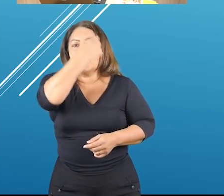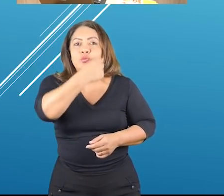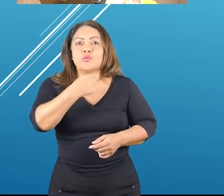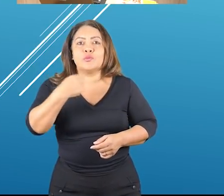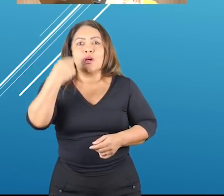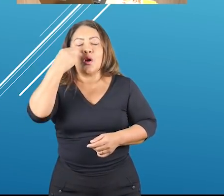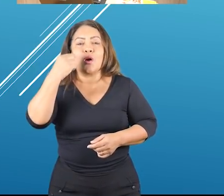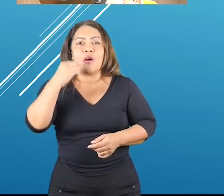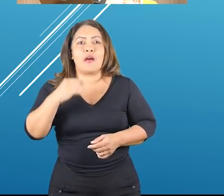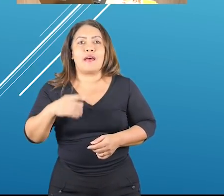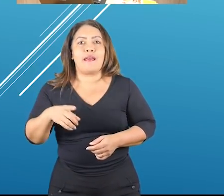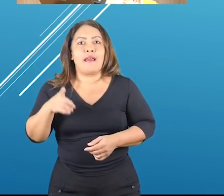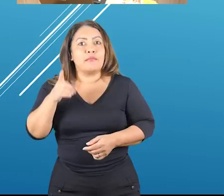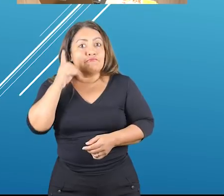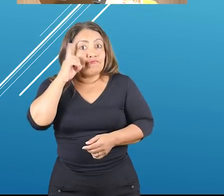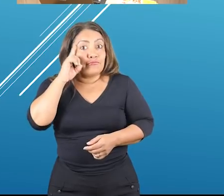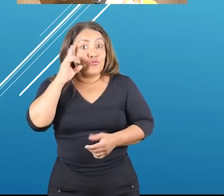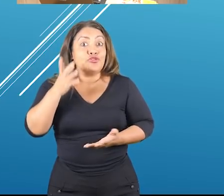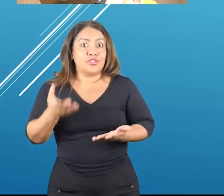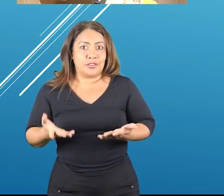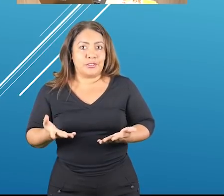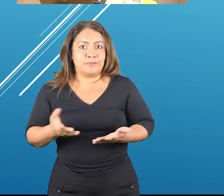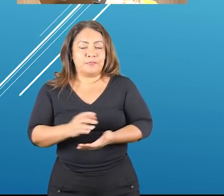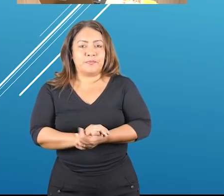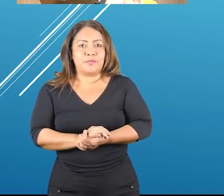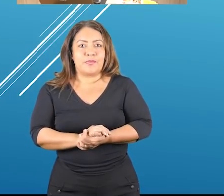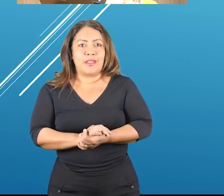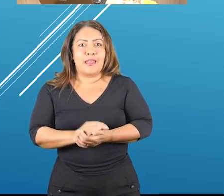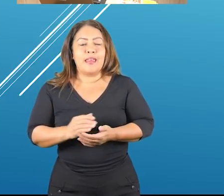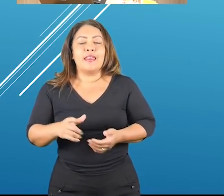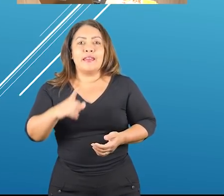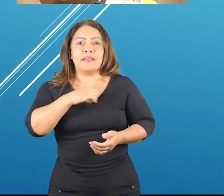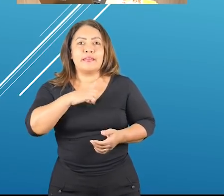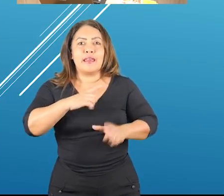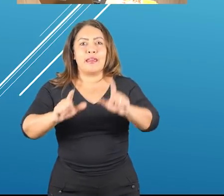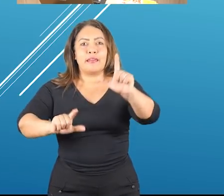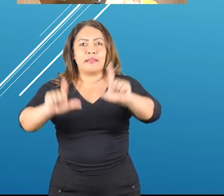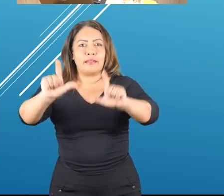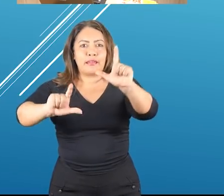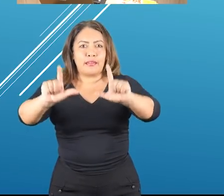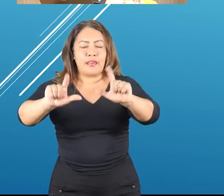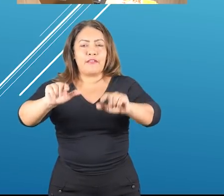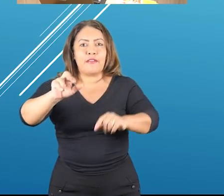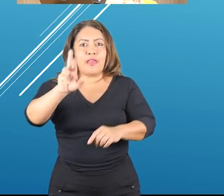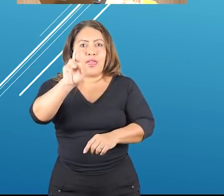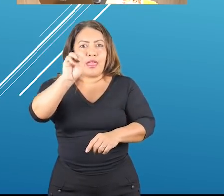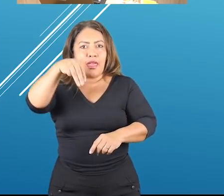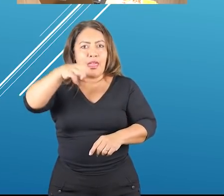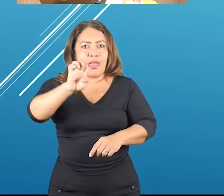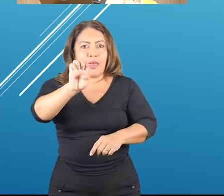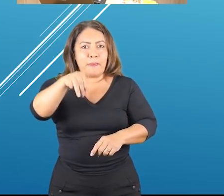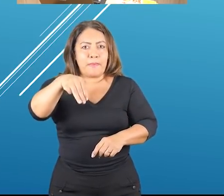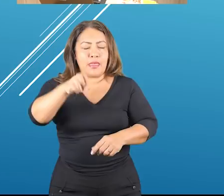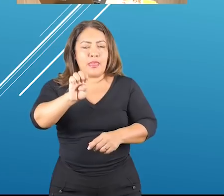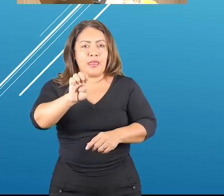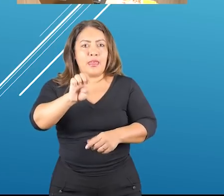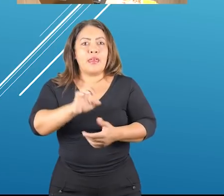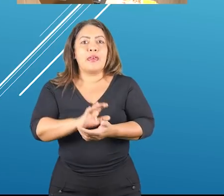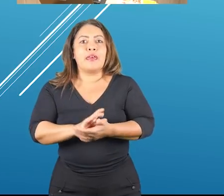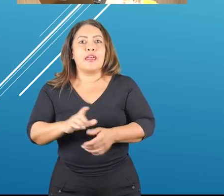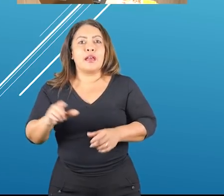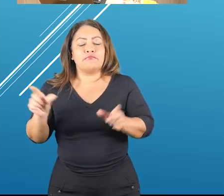hora diária. E até por isso que vocês verão que nós temos mandado na TV Remy